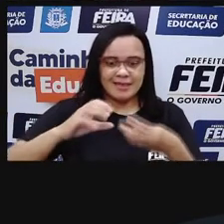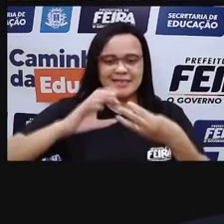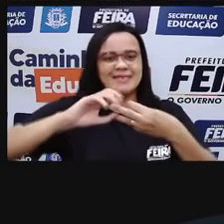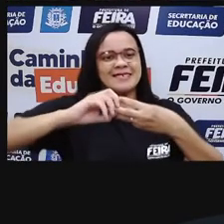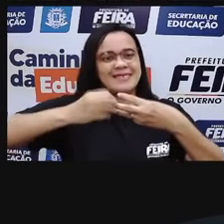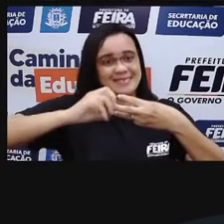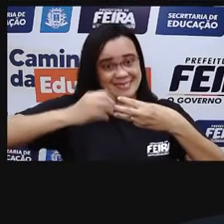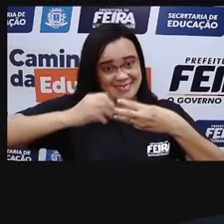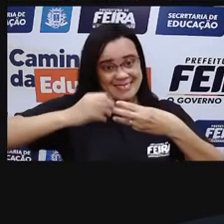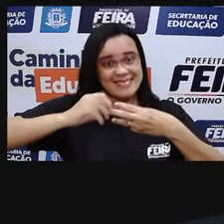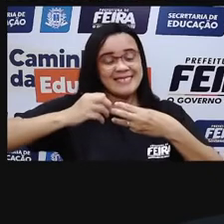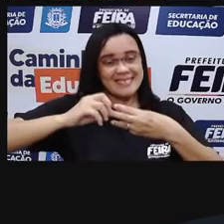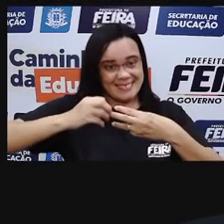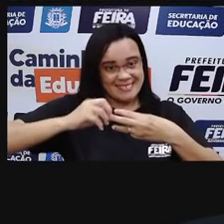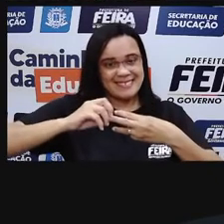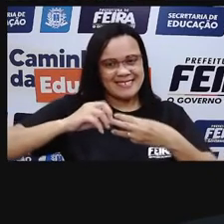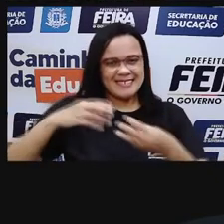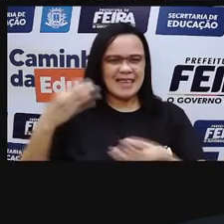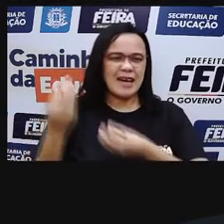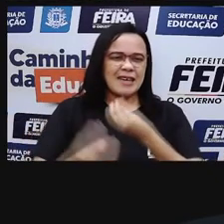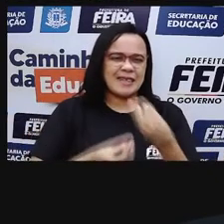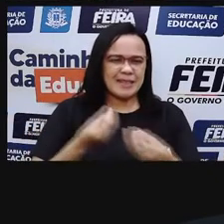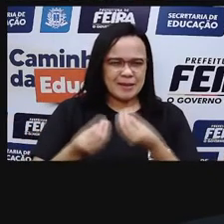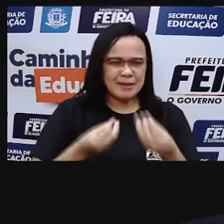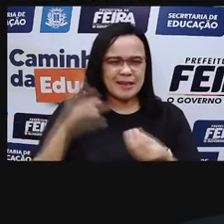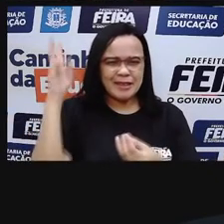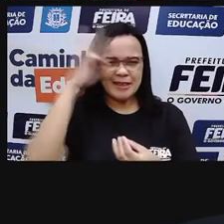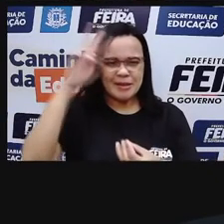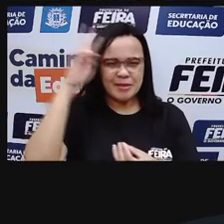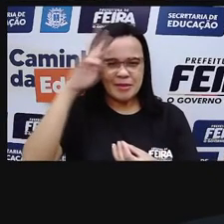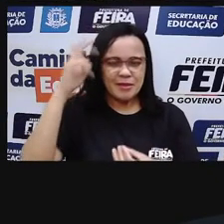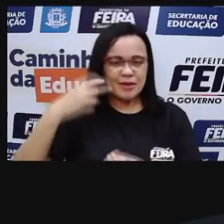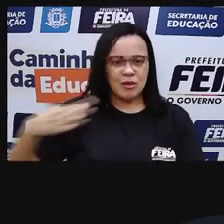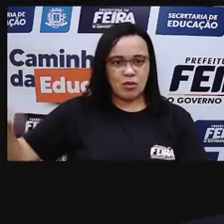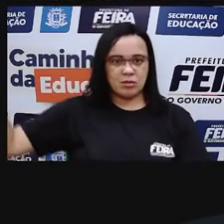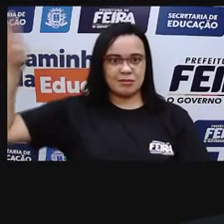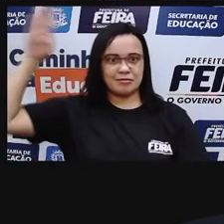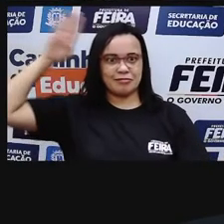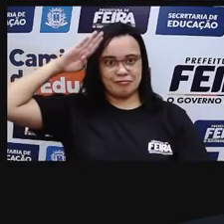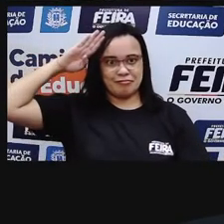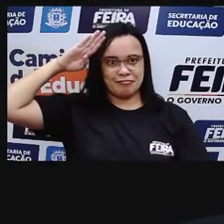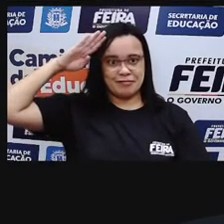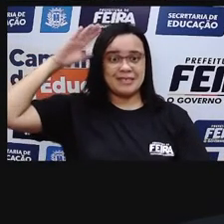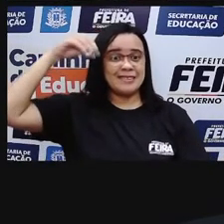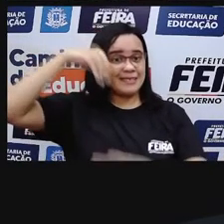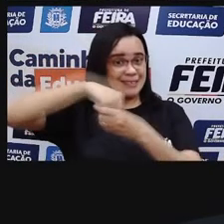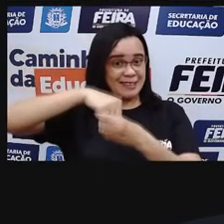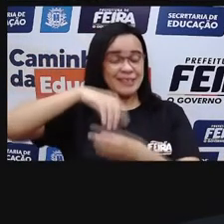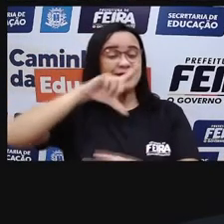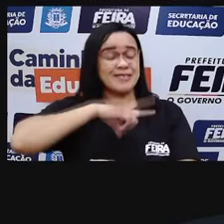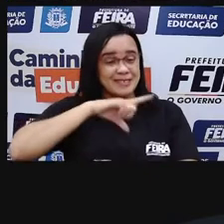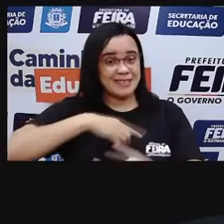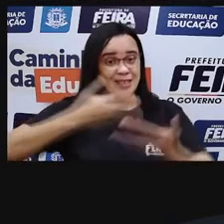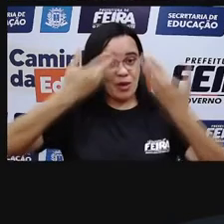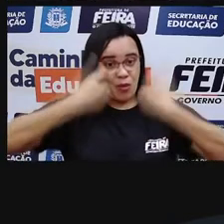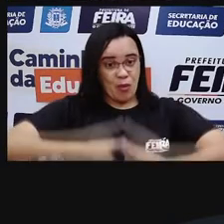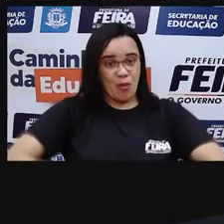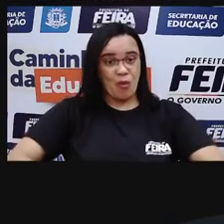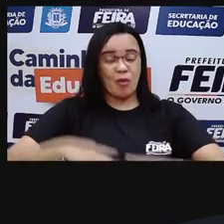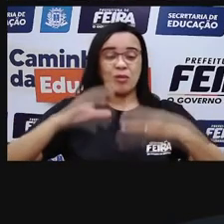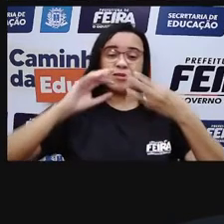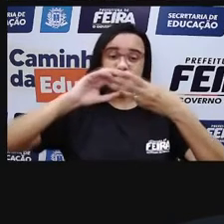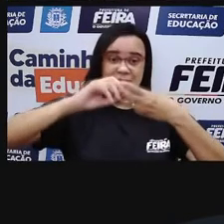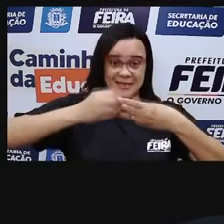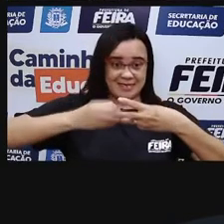né, esses seres vivos patogênicos que nos causam doença. Quem são esses seres, essas células próprias?